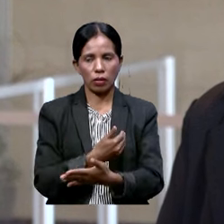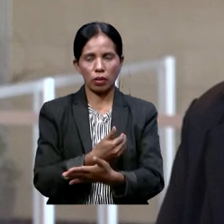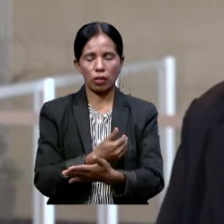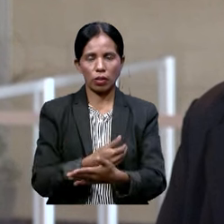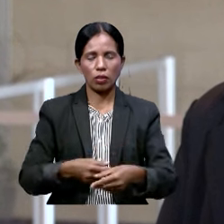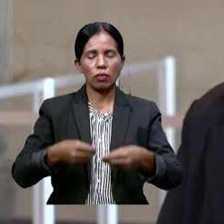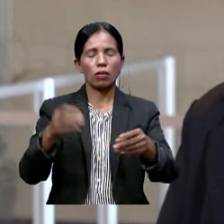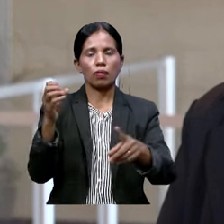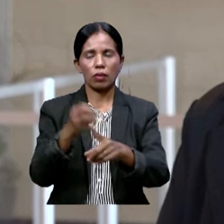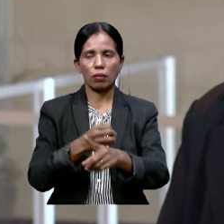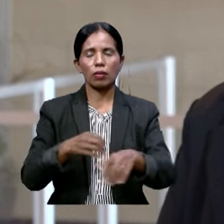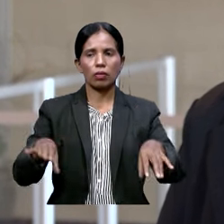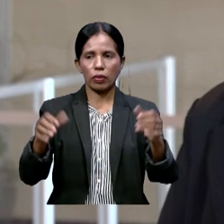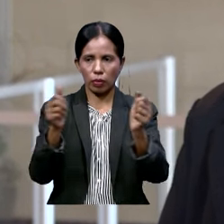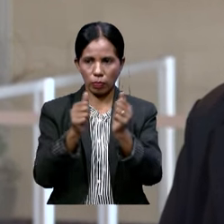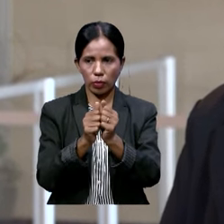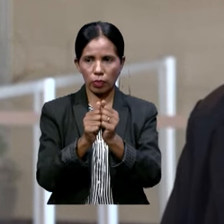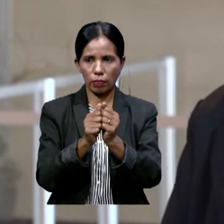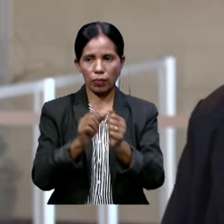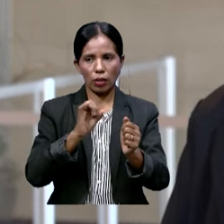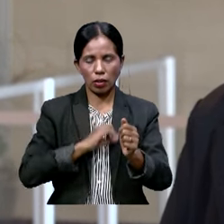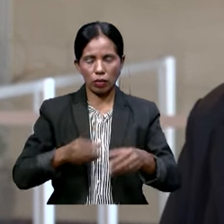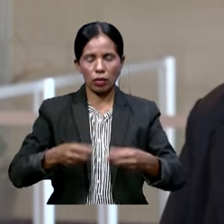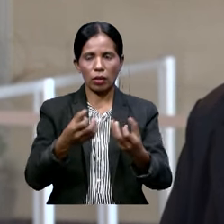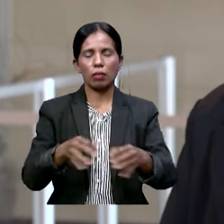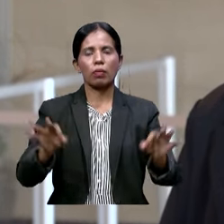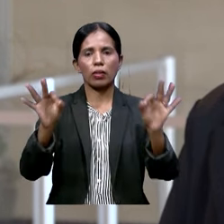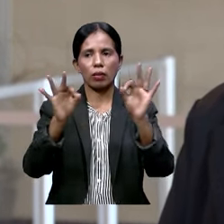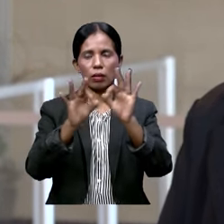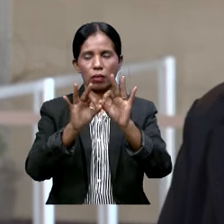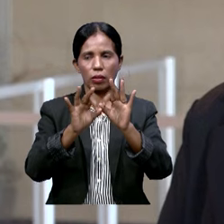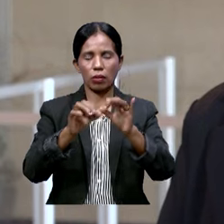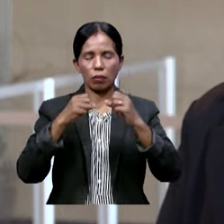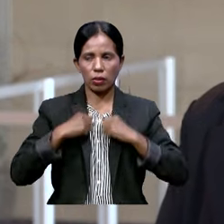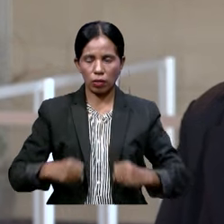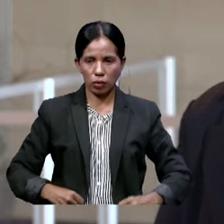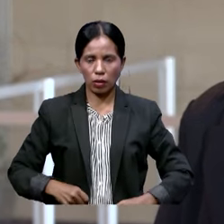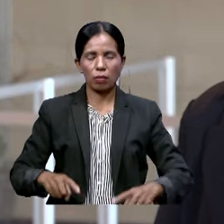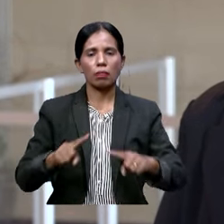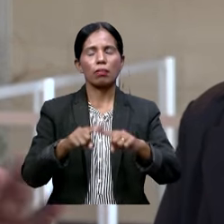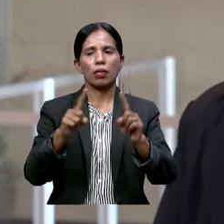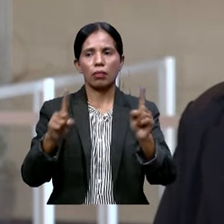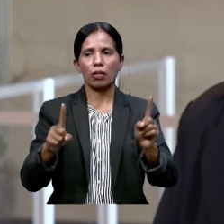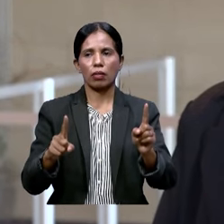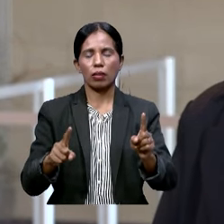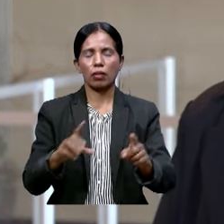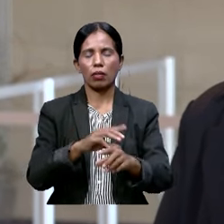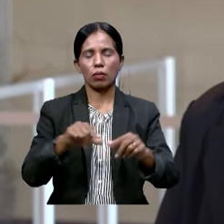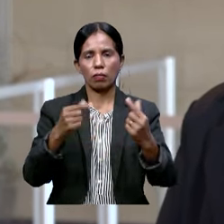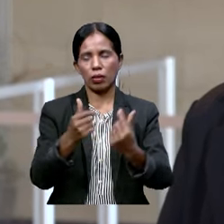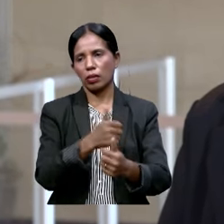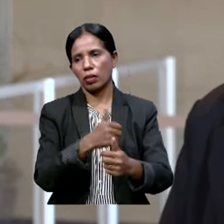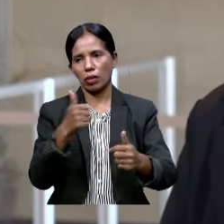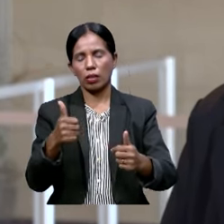oportunidade fo na cooperação hau sei fo prioridade ba setor saúde mas vemos sei explora setor sirselu